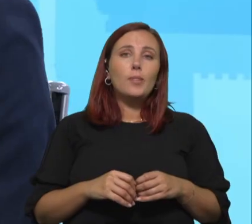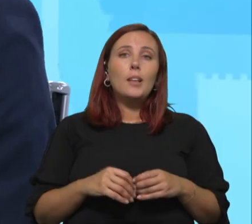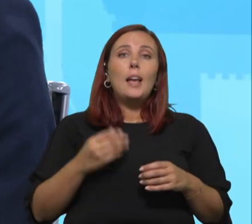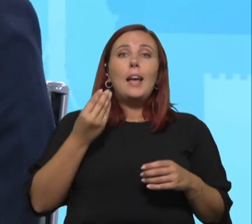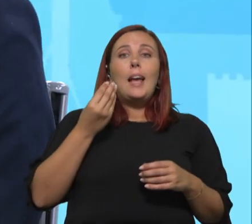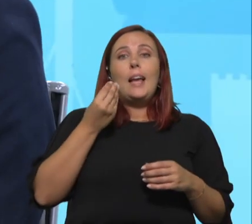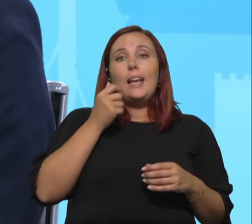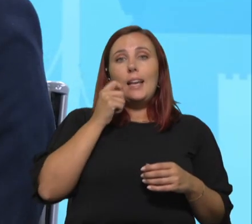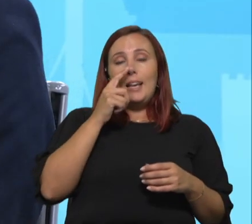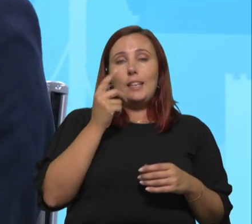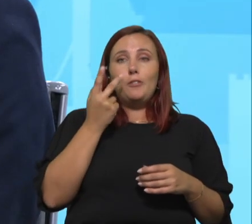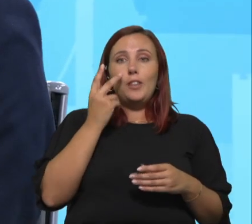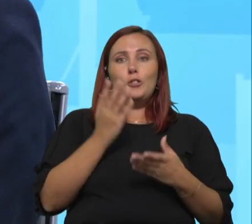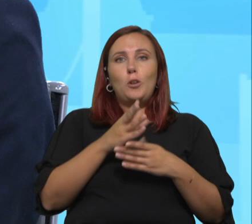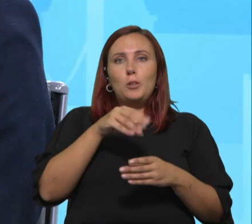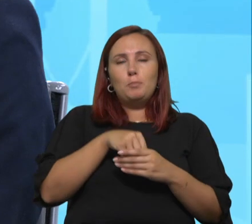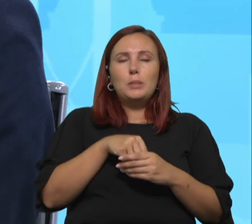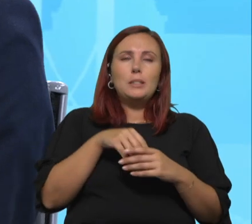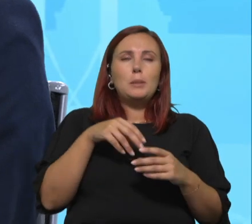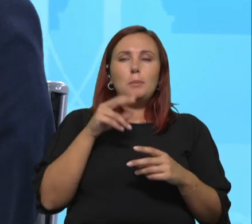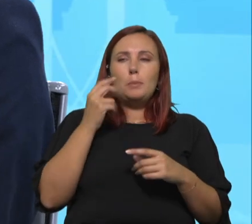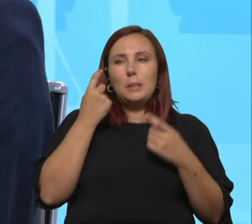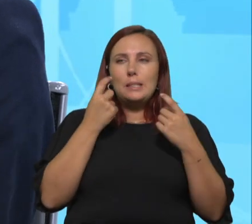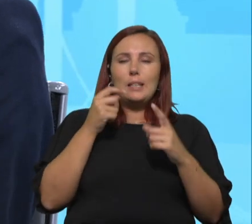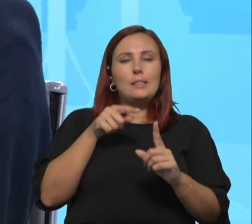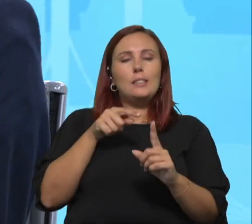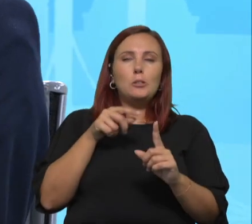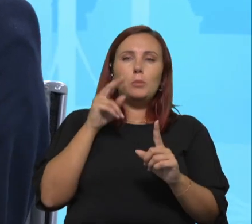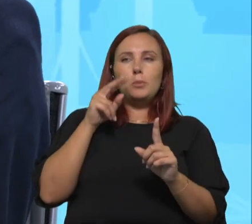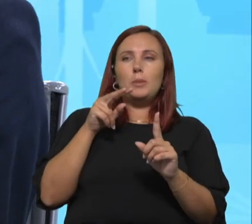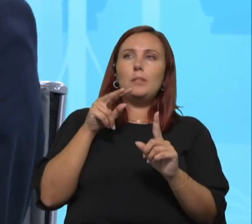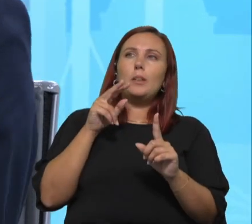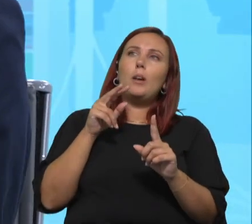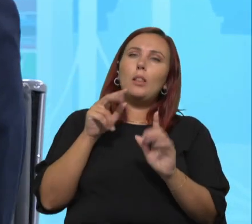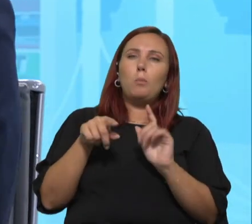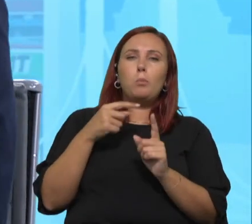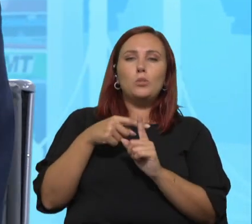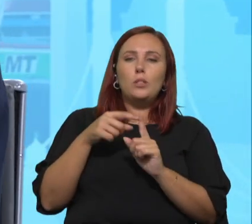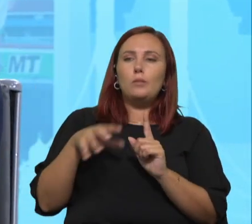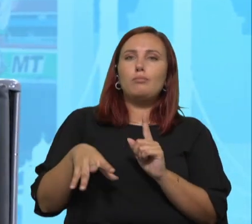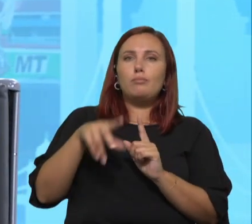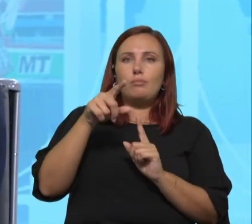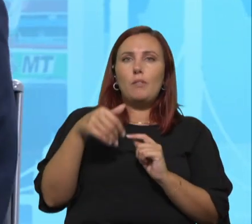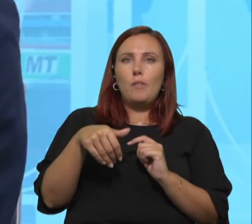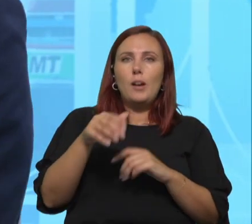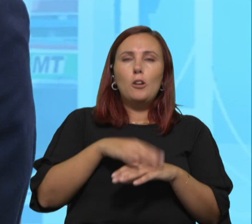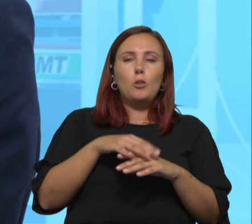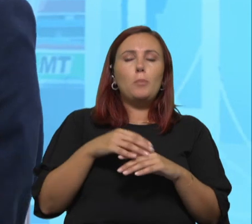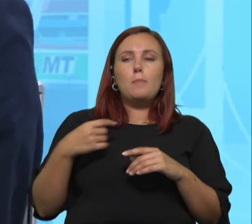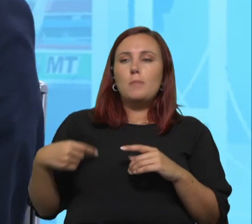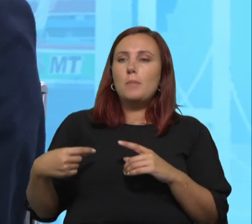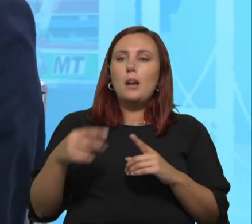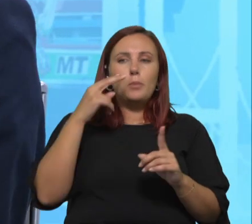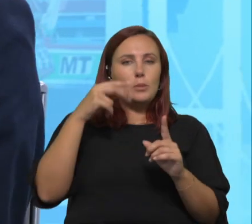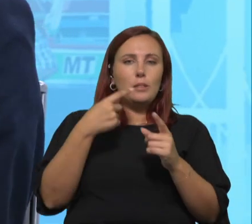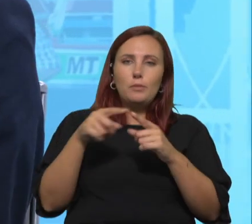da escola tem que olhar para isso numa perspectiva de construção e de uma coisa positiva, não é? Nós diariamente confrontamos-nos com visões diferentes, com alunos diferentes,